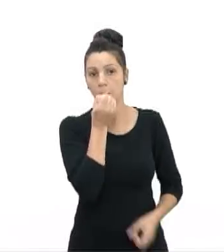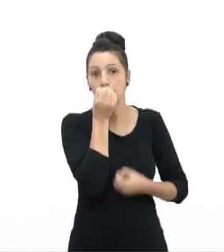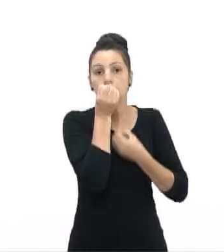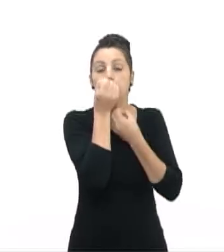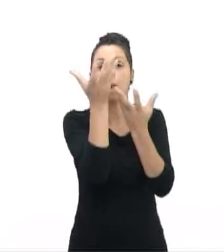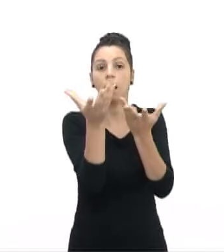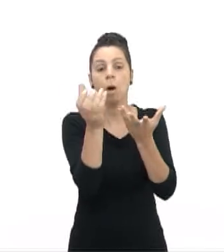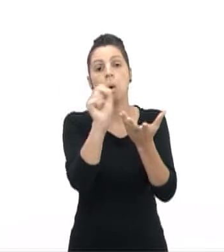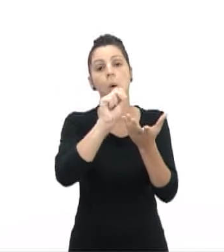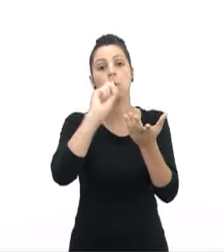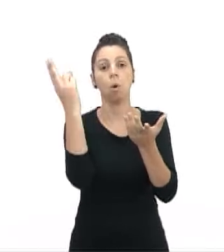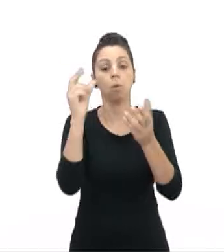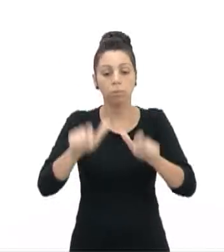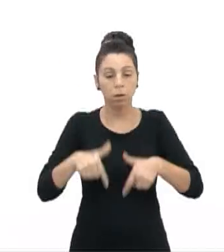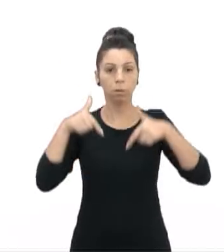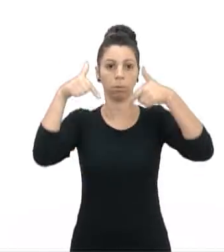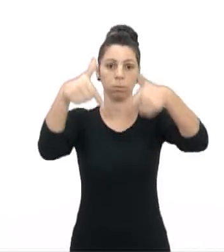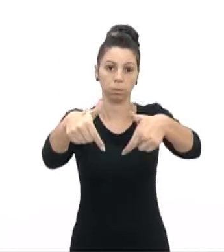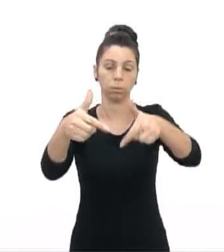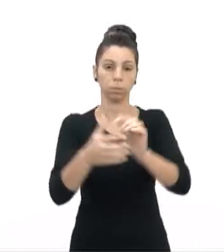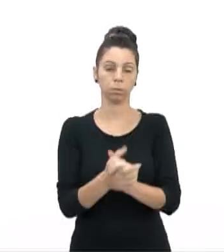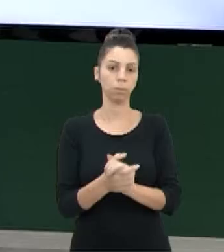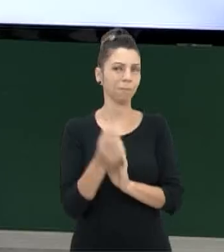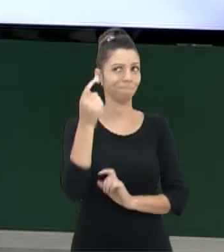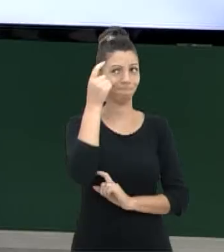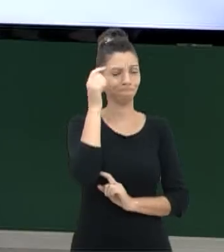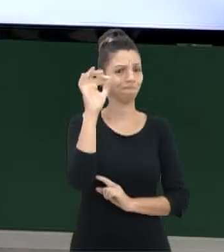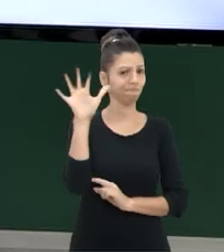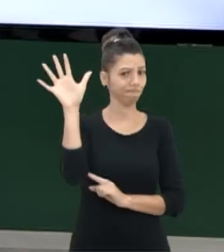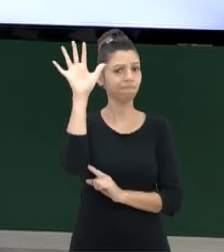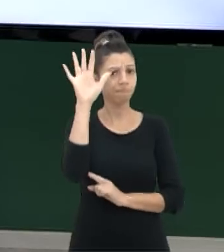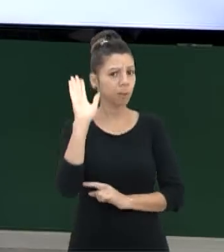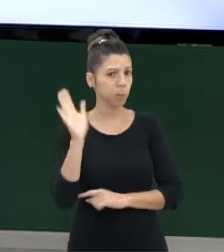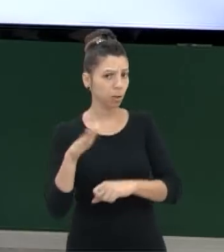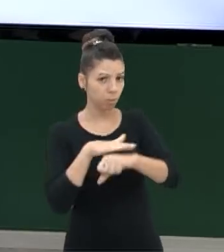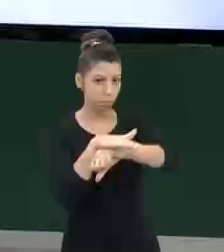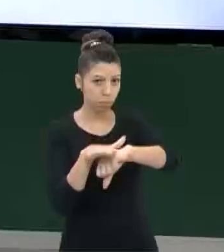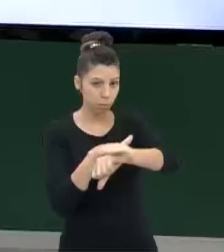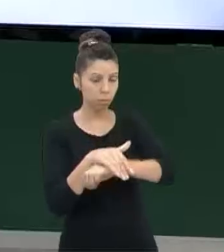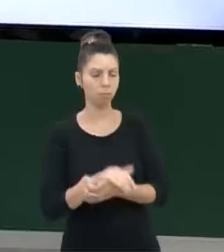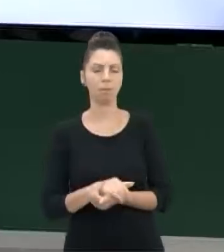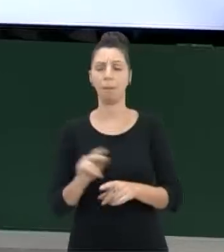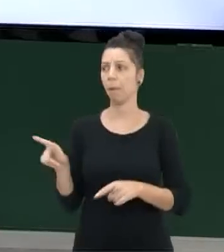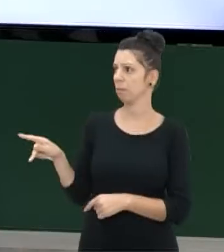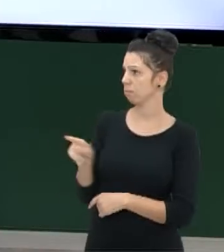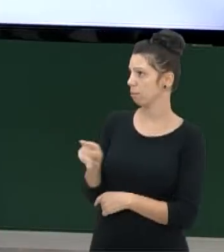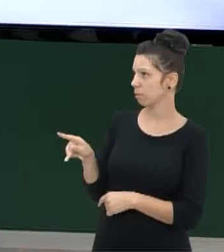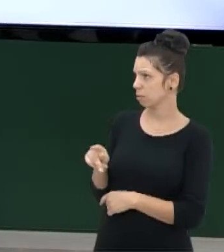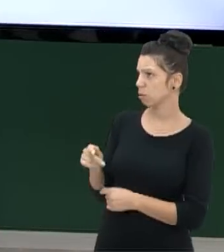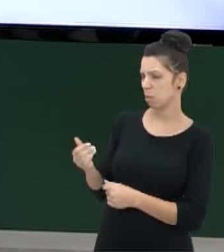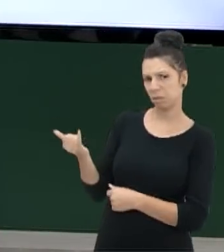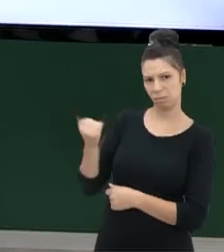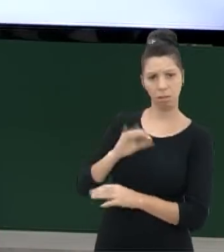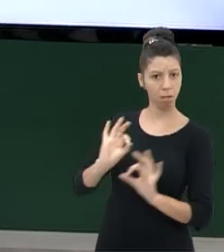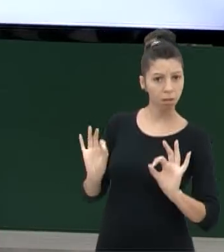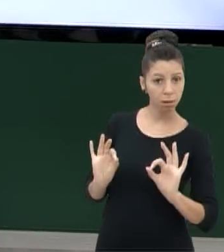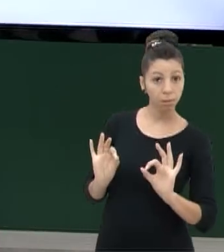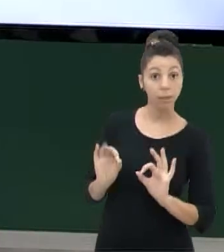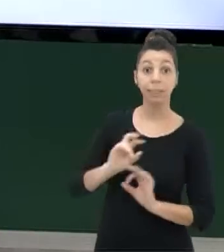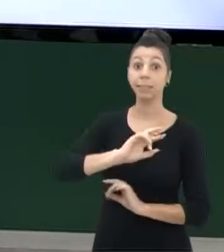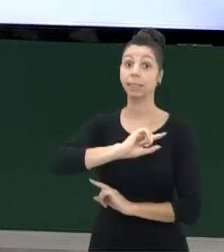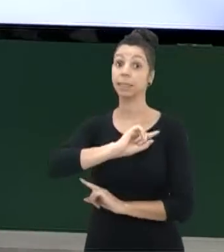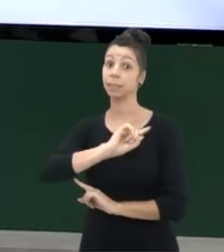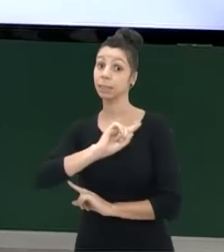de ações. Veja aí a questão do pensamento que a gente falou, né? É a professora Maísa que está falando isso? Não. Né? São